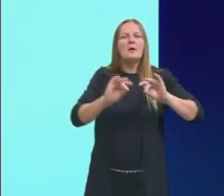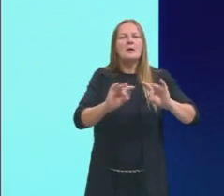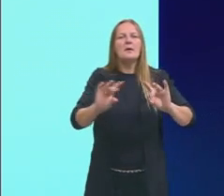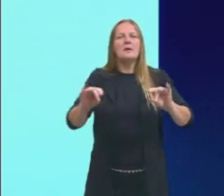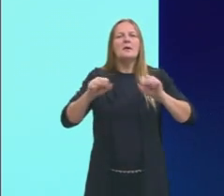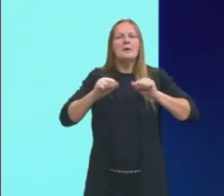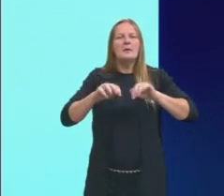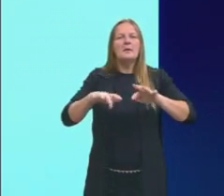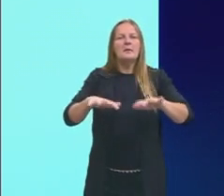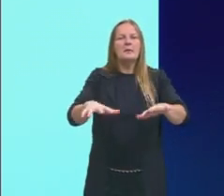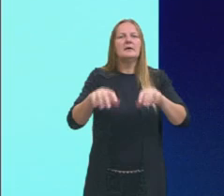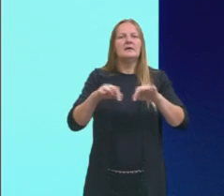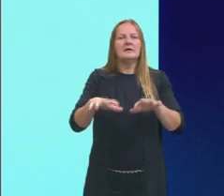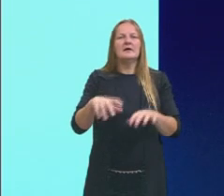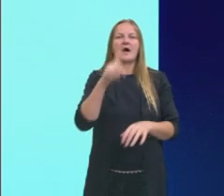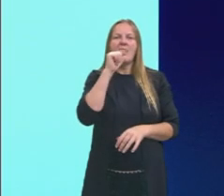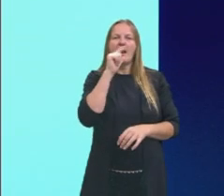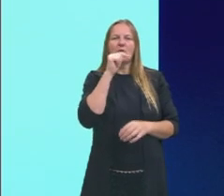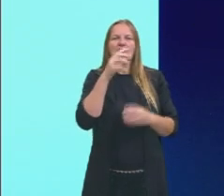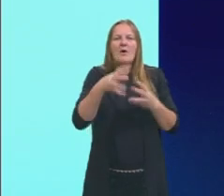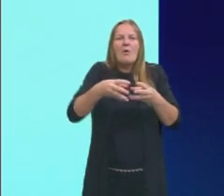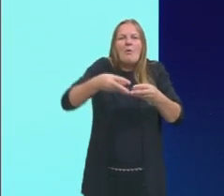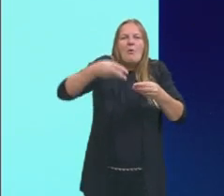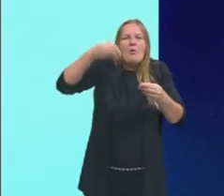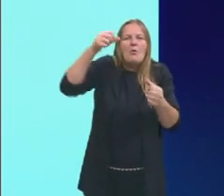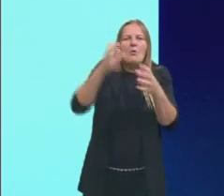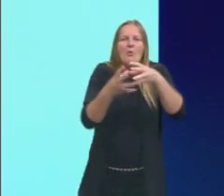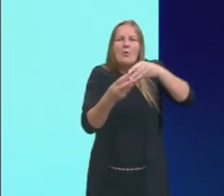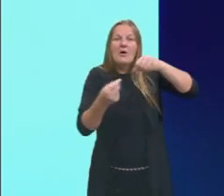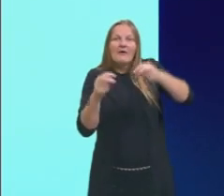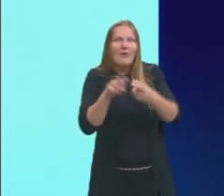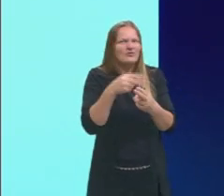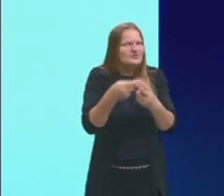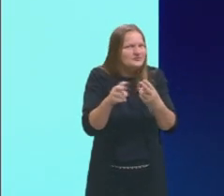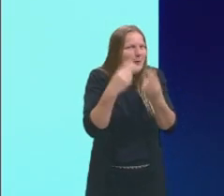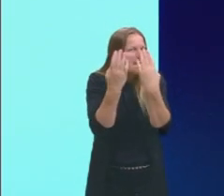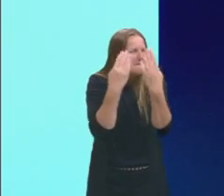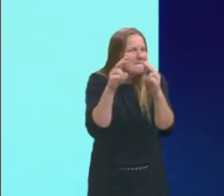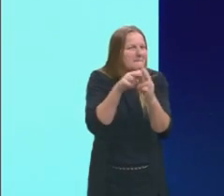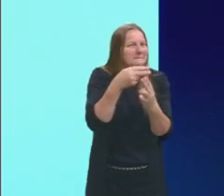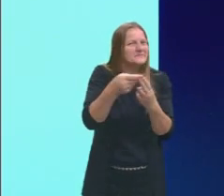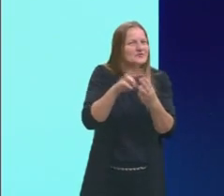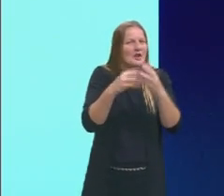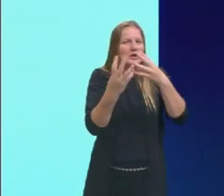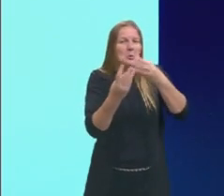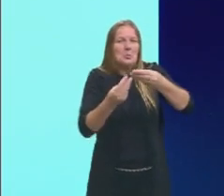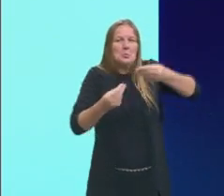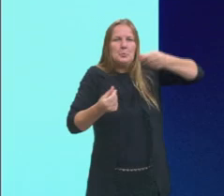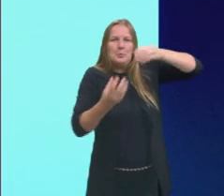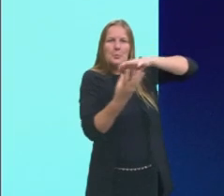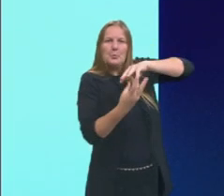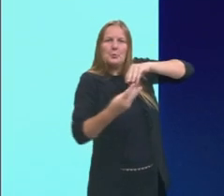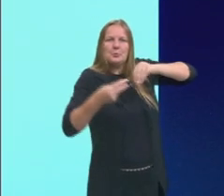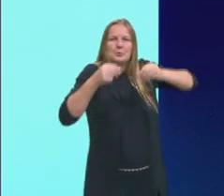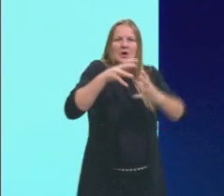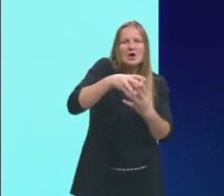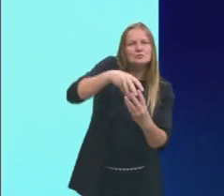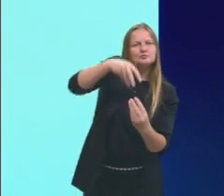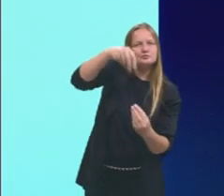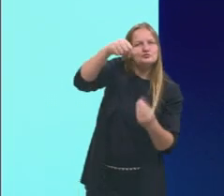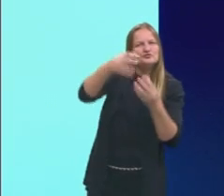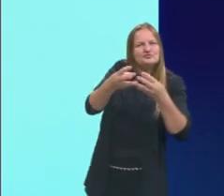líquido que nem água não ele lembra muito uma calda uma calda de chocolate mas caudaloso certo mas